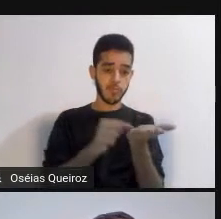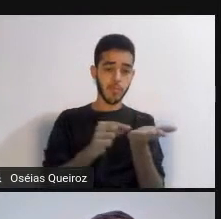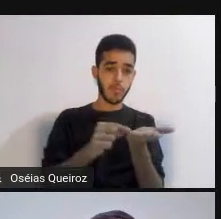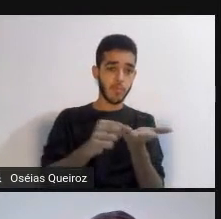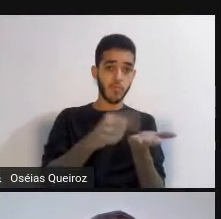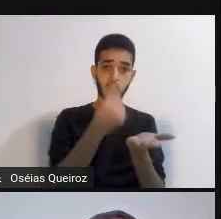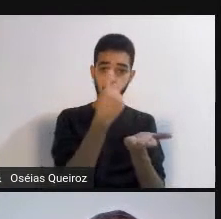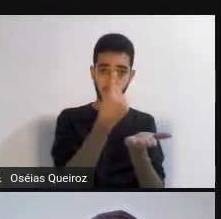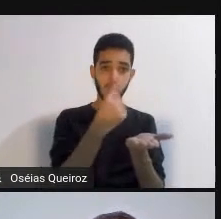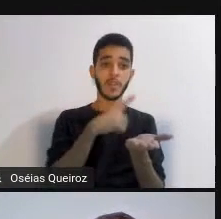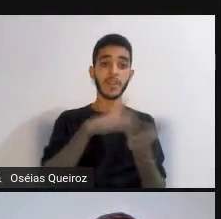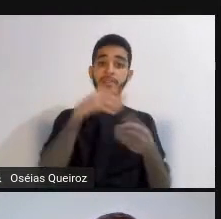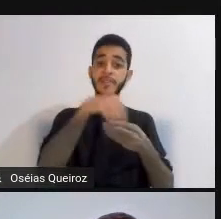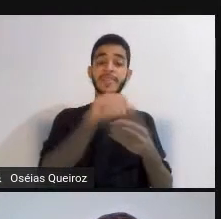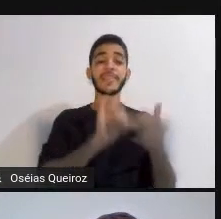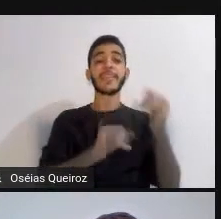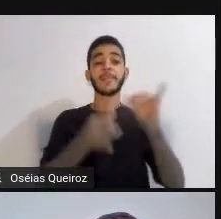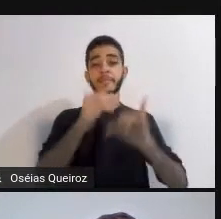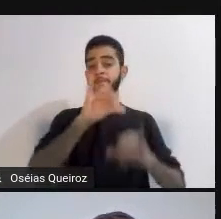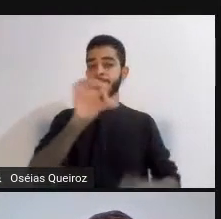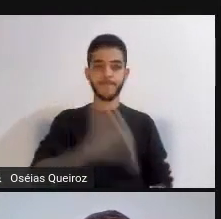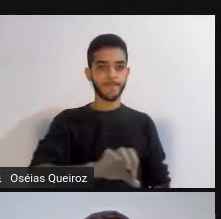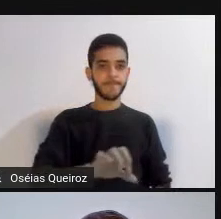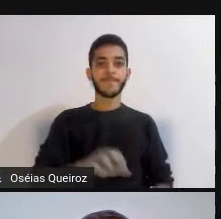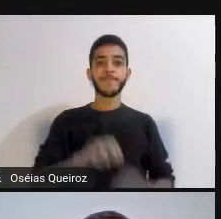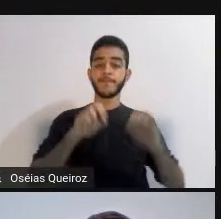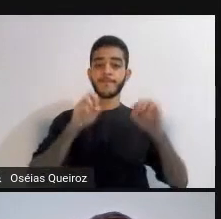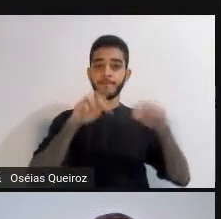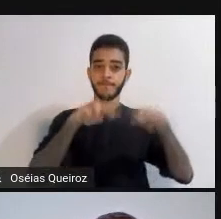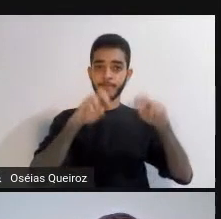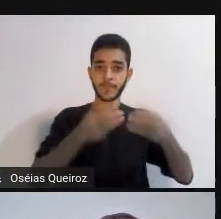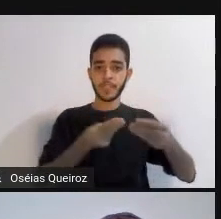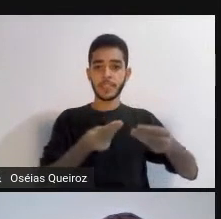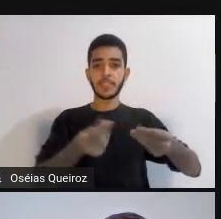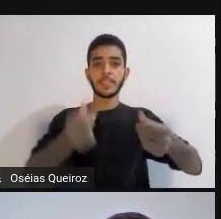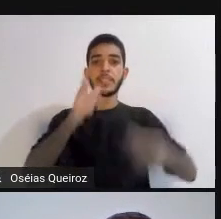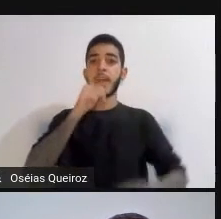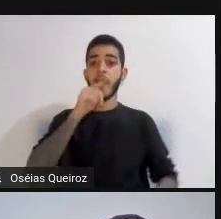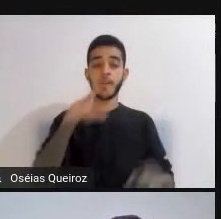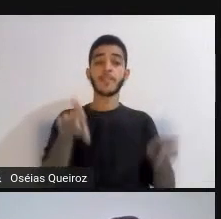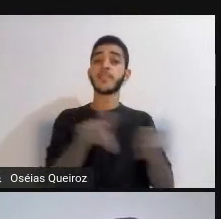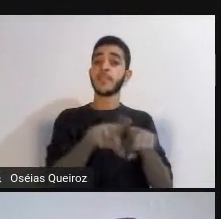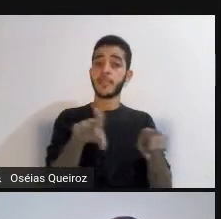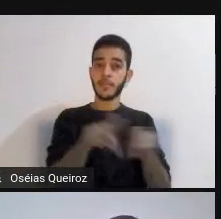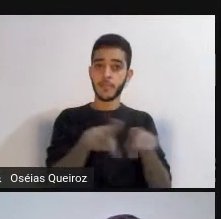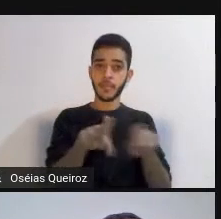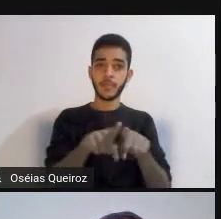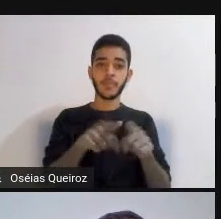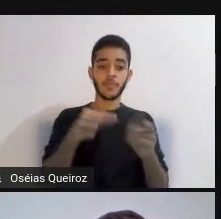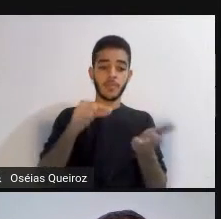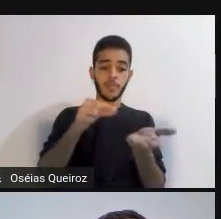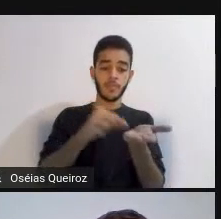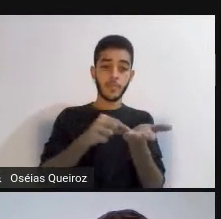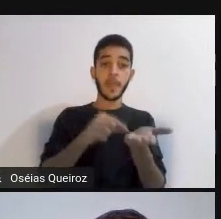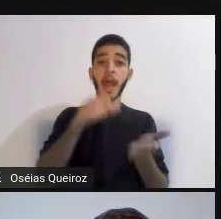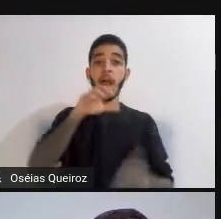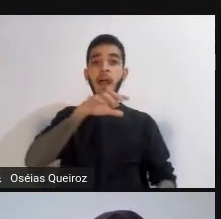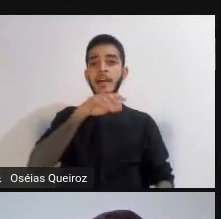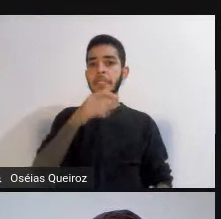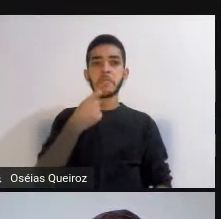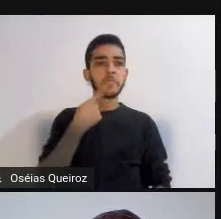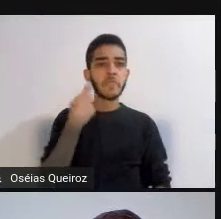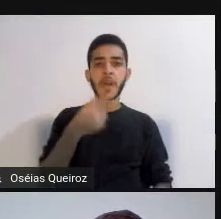de componentes químicos que podem ser liberados tanto na água quanto aquele organismo que ingeriu